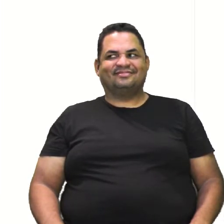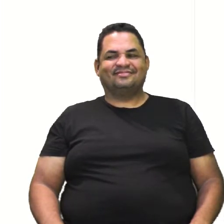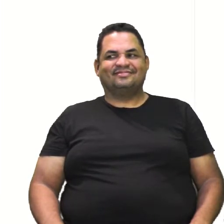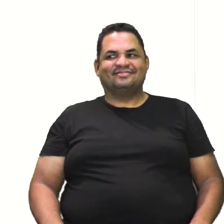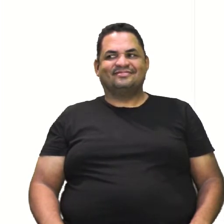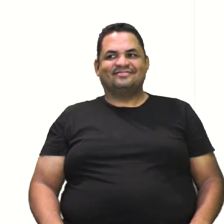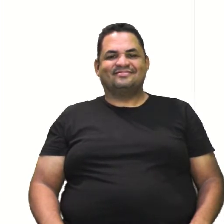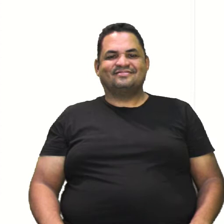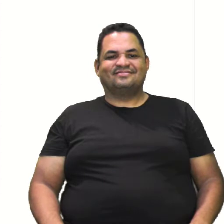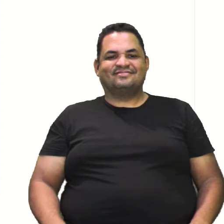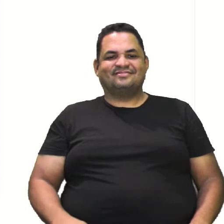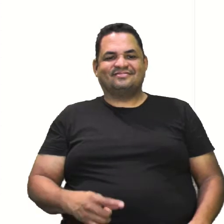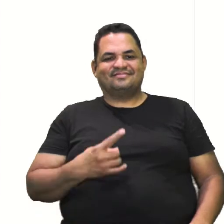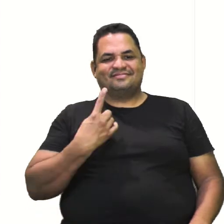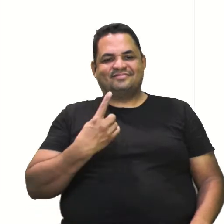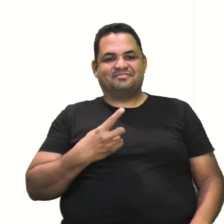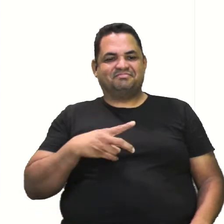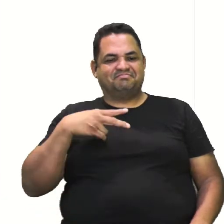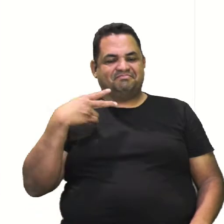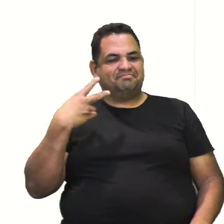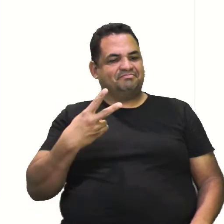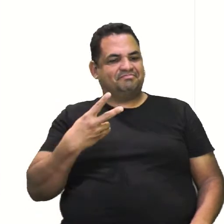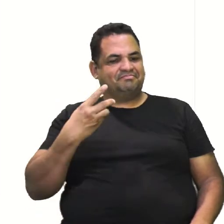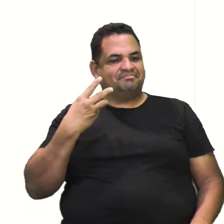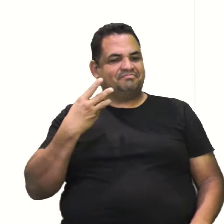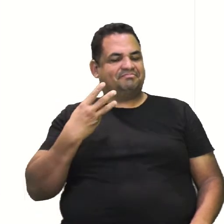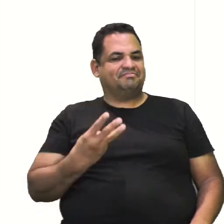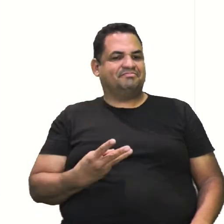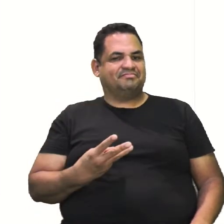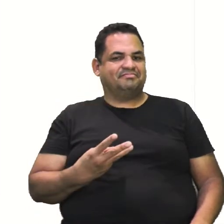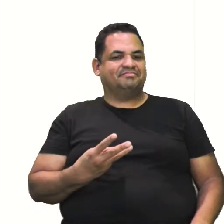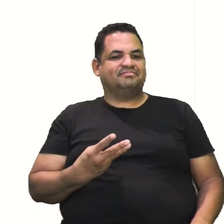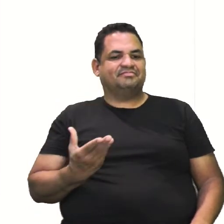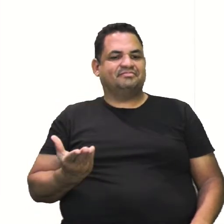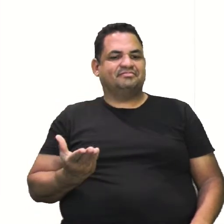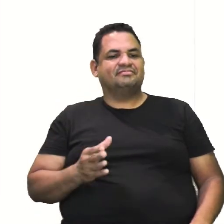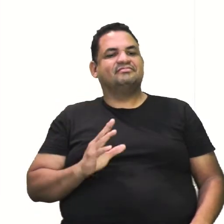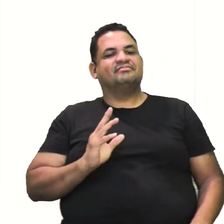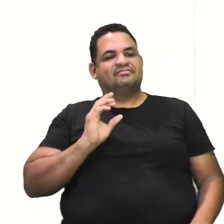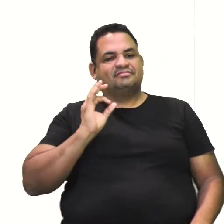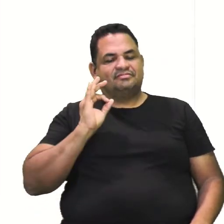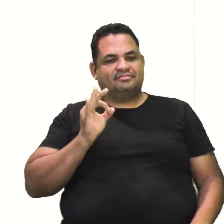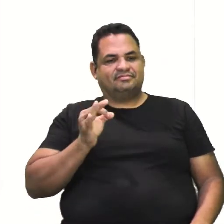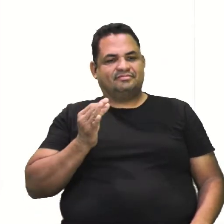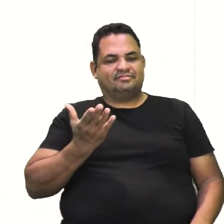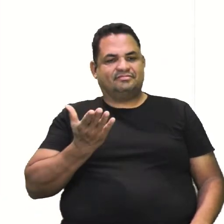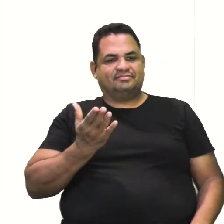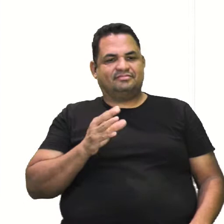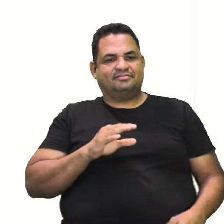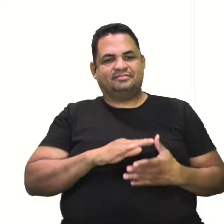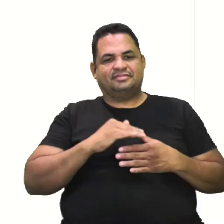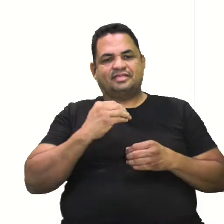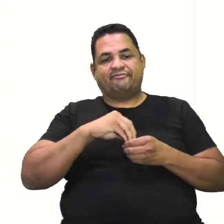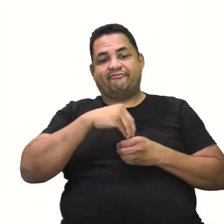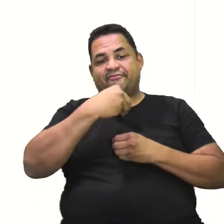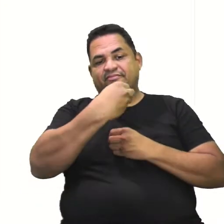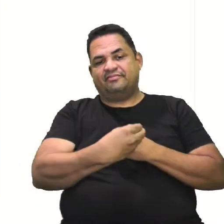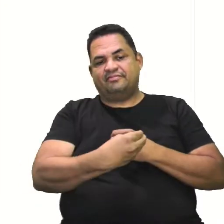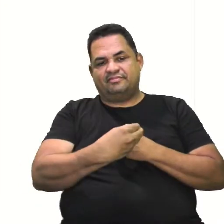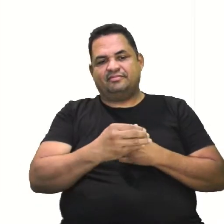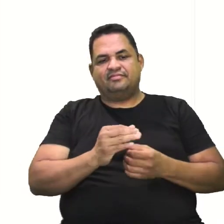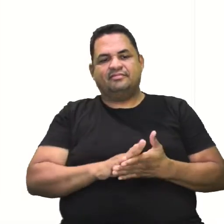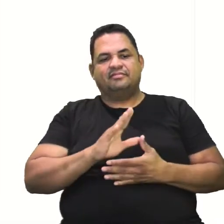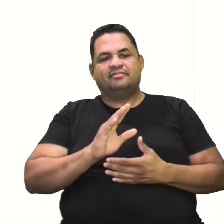Uou! Dou-lhe uma, dou-lhe duas, dou-lhe 3. Com certeza, né? Se a reta tá